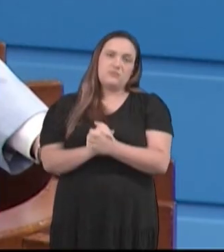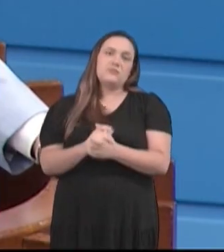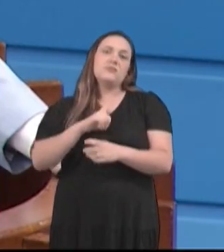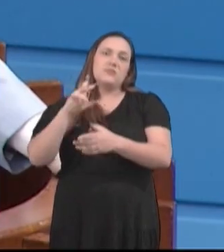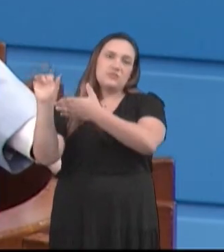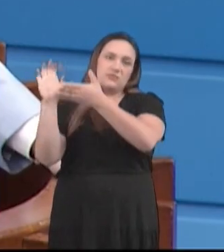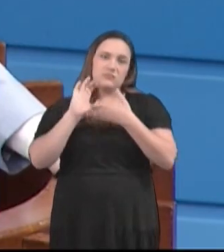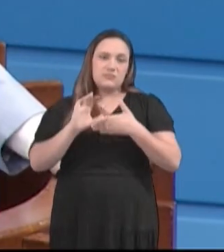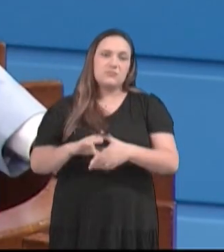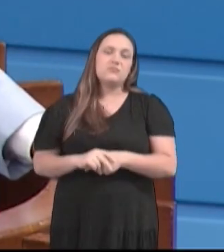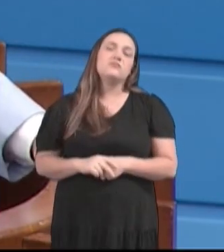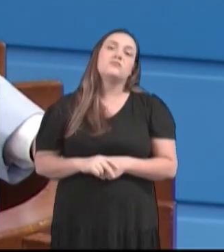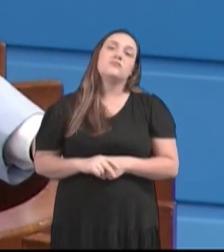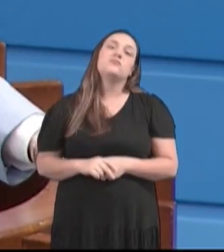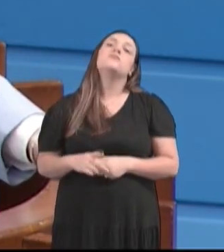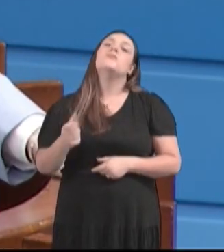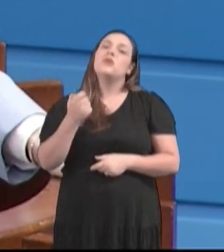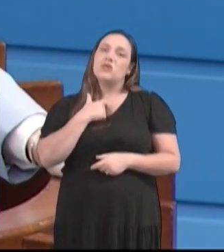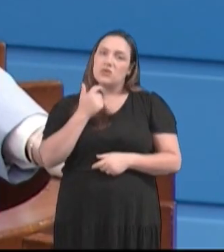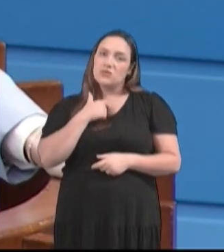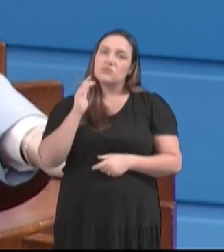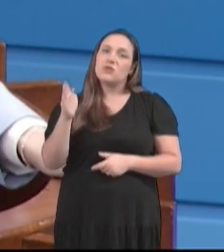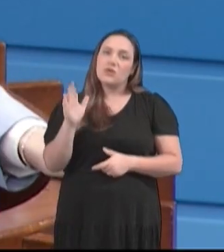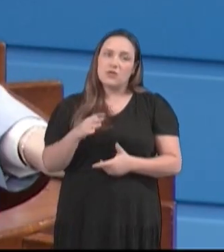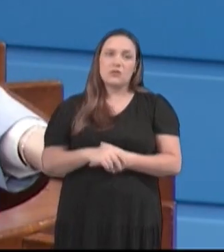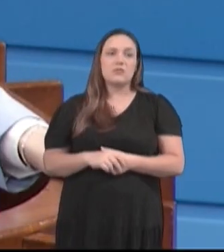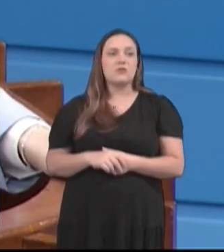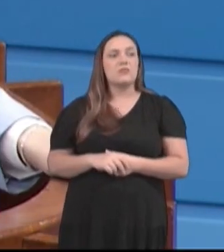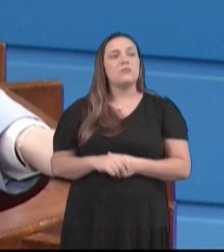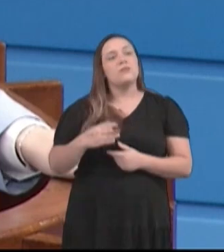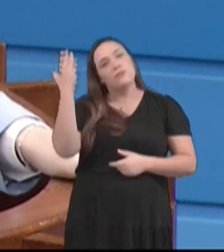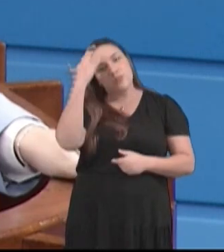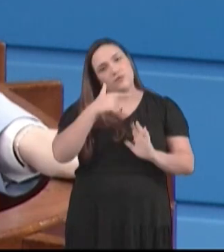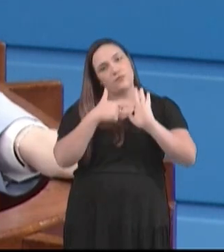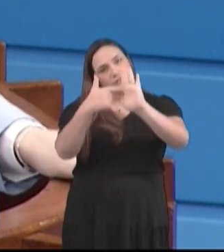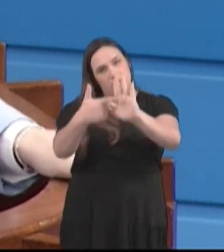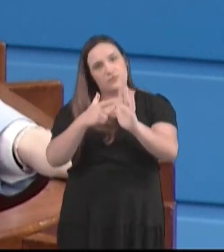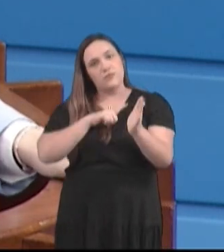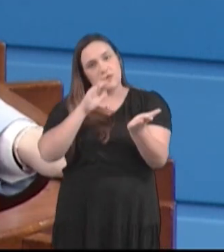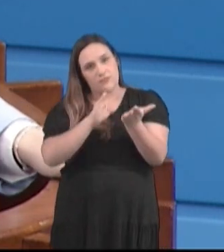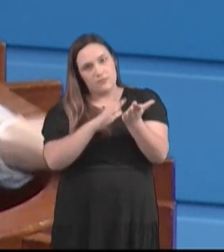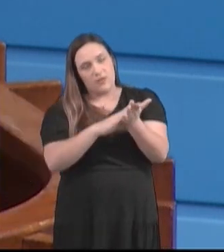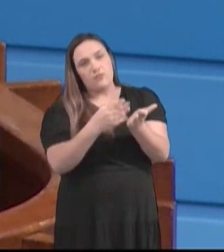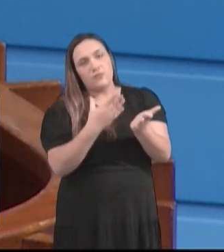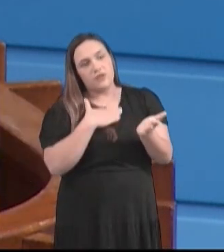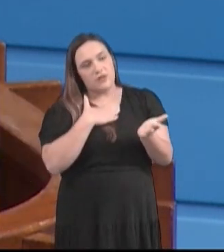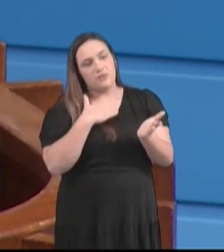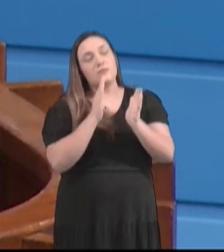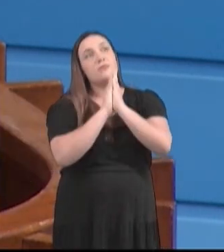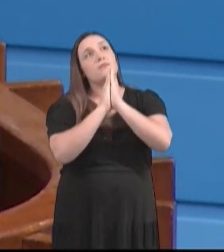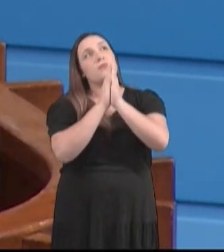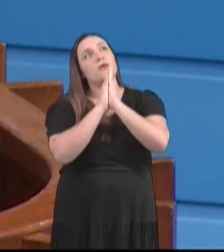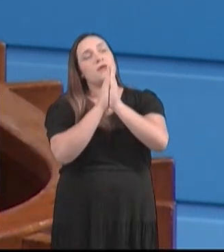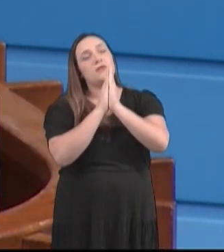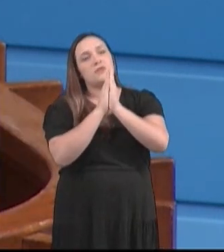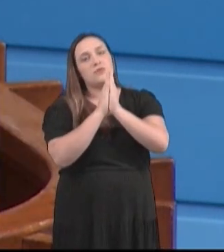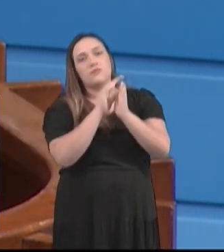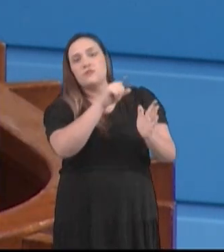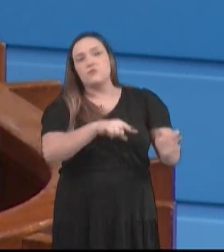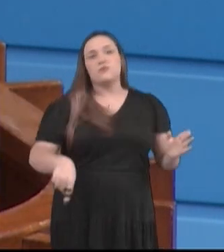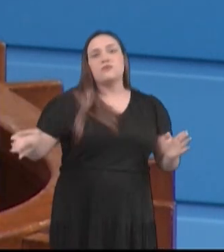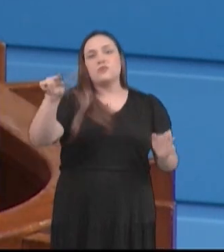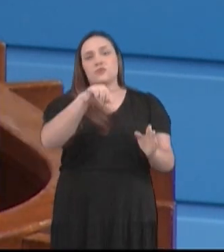assim entendo. Estou colocando as provas que tenho nas minhas mãos, rogando para que